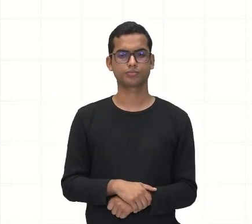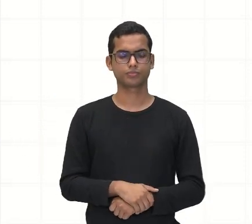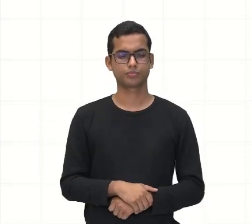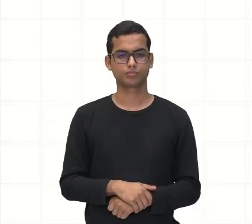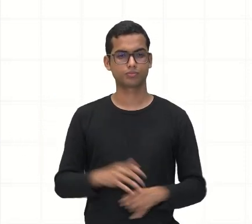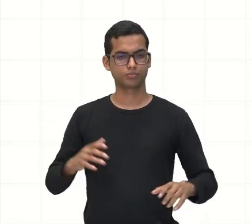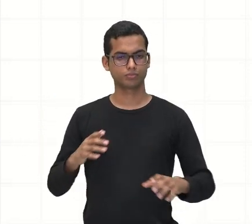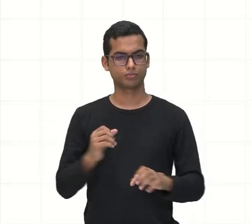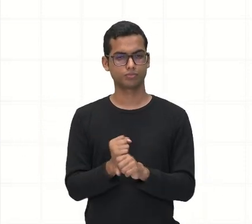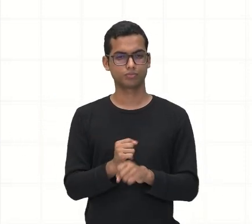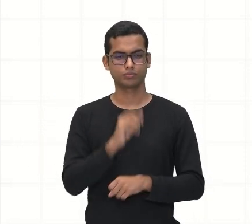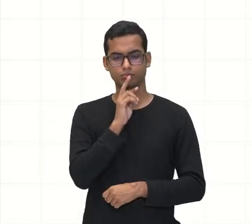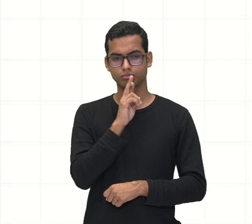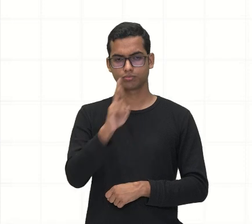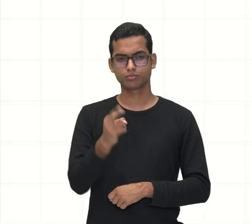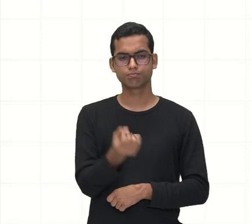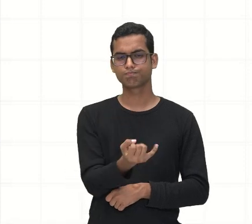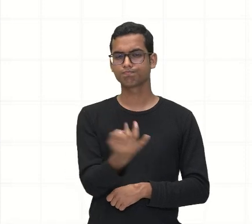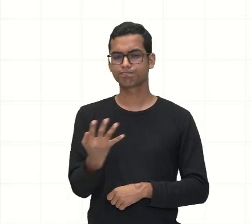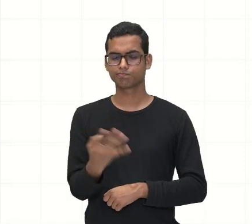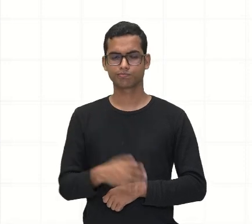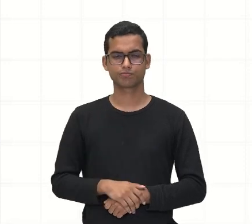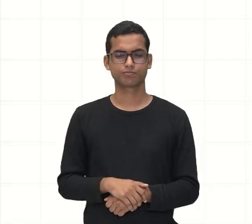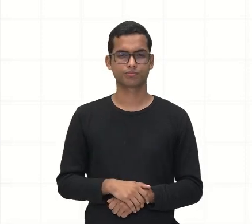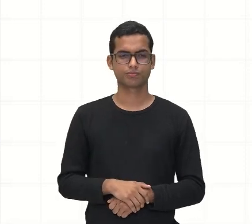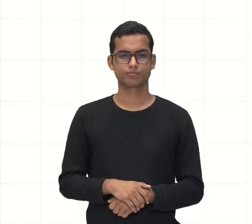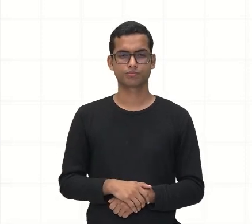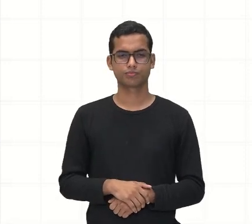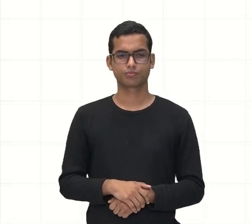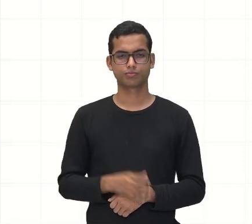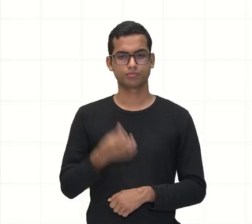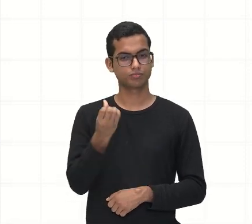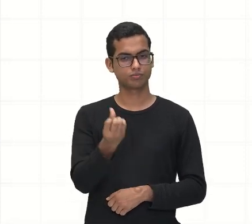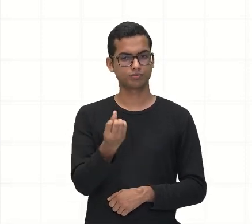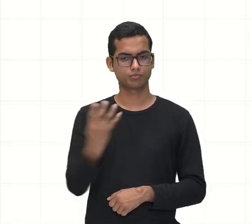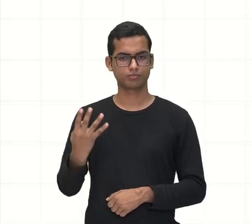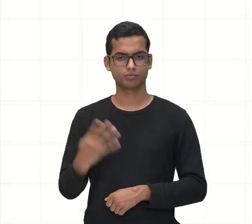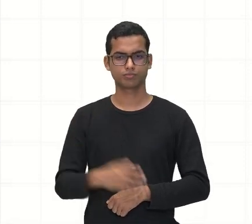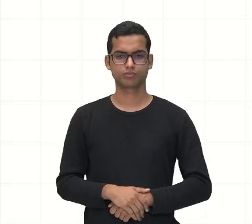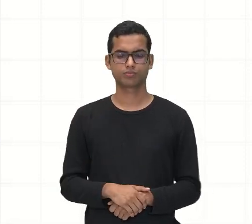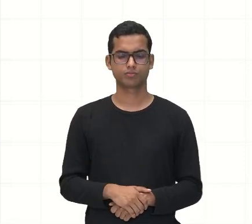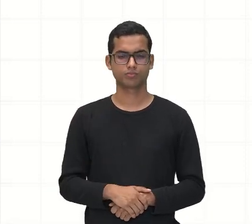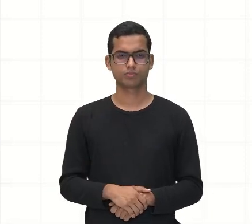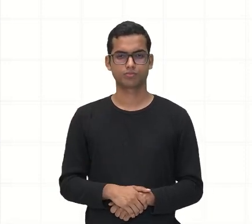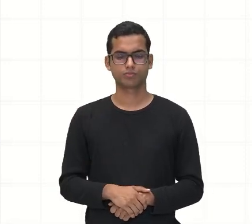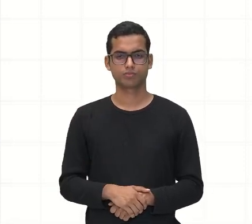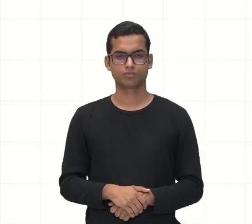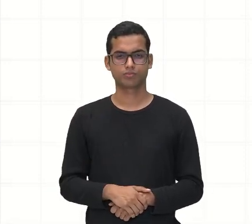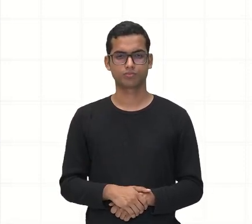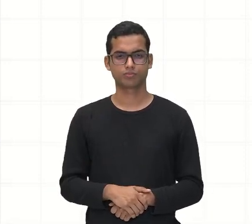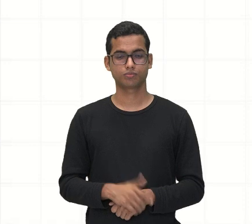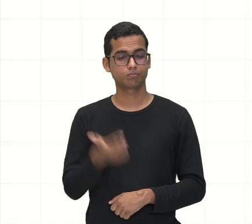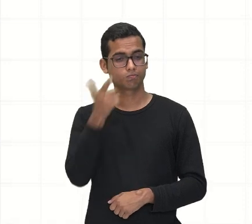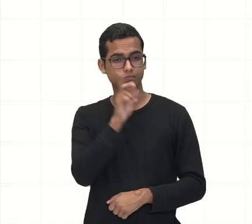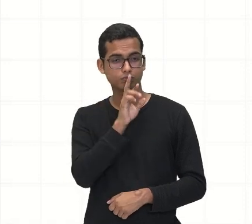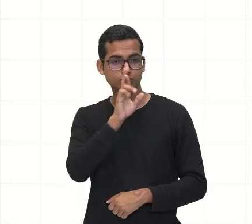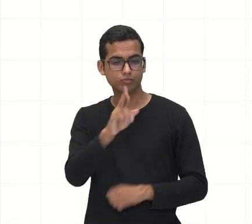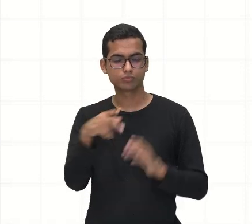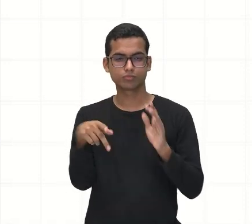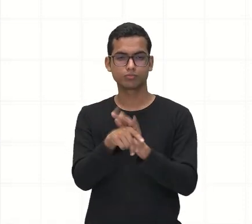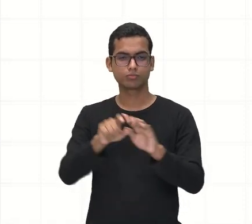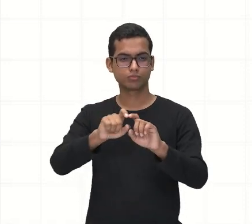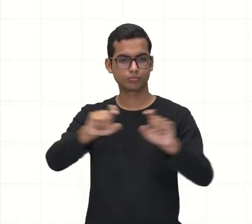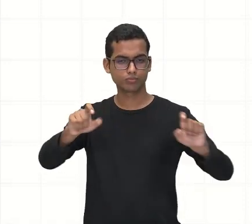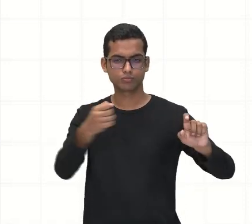mais 40, a resposta é 64, beleza? Resolvemos então aqui a nossa